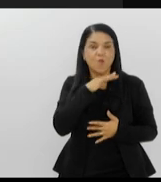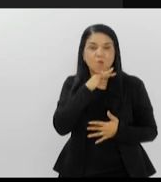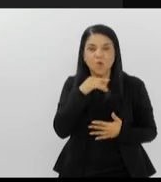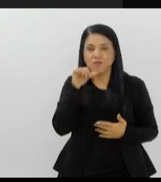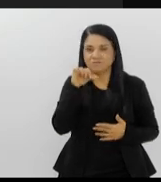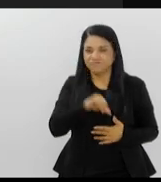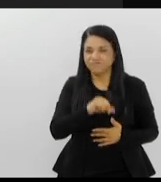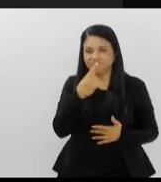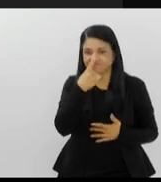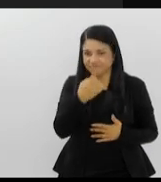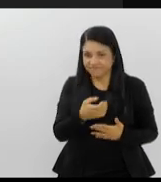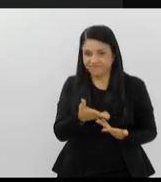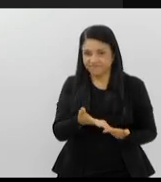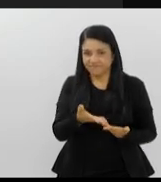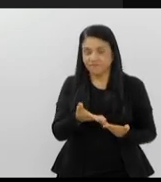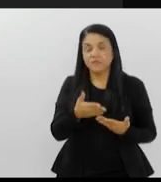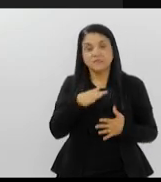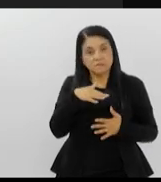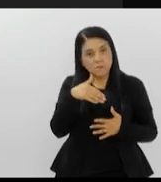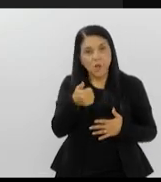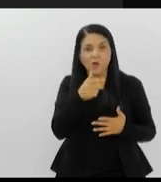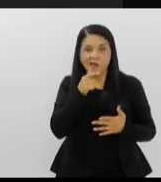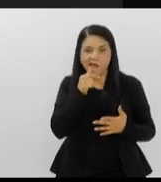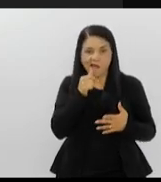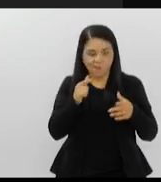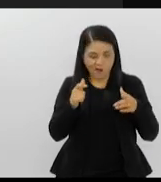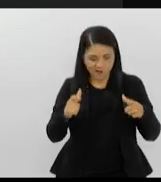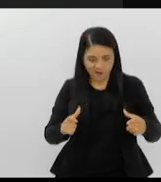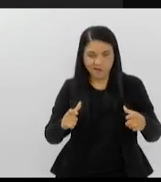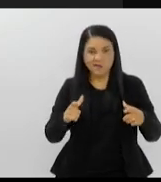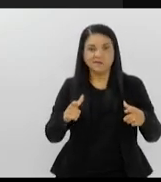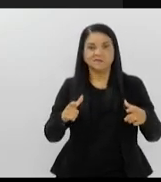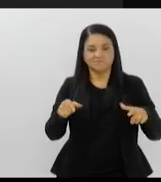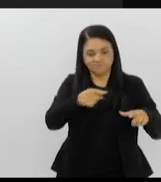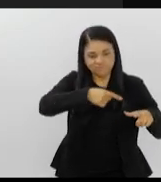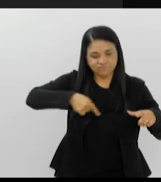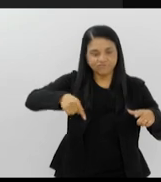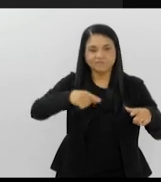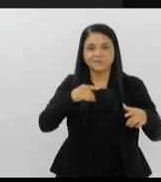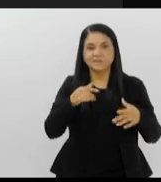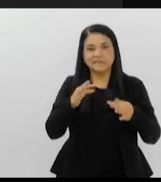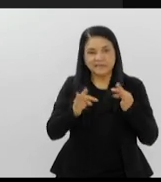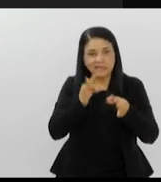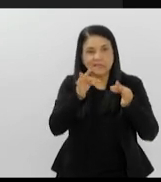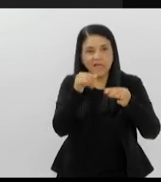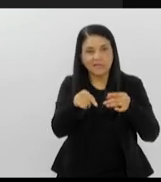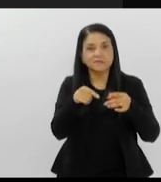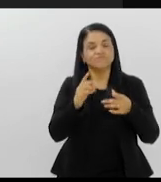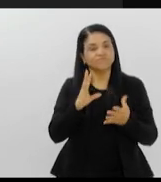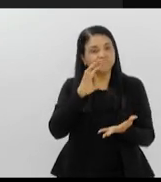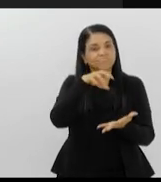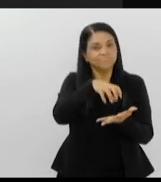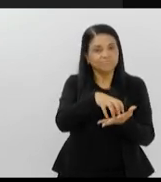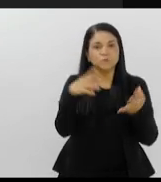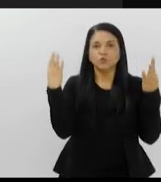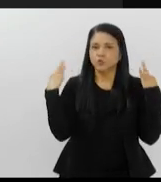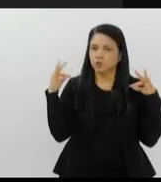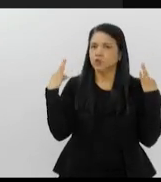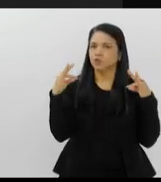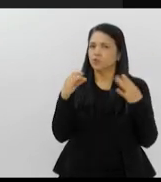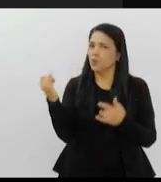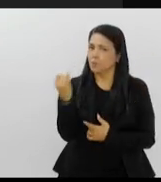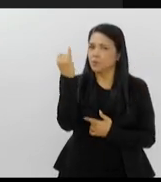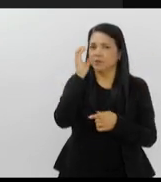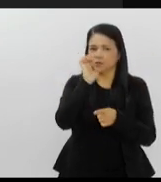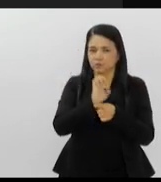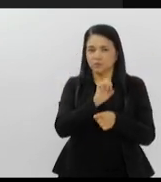melhora essa água da lagoa, nós teremos mais um ponto de atração turística muito importante aqui no nosso estado,